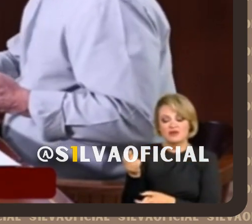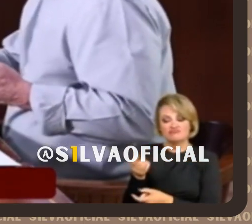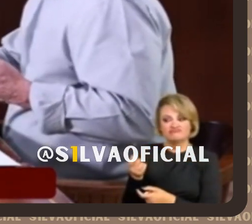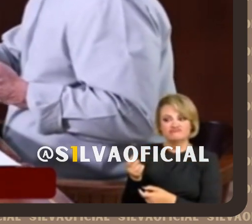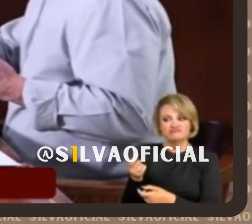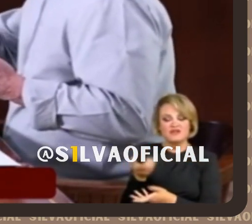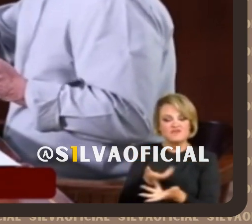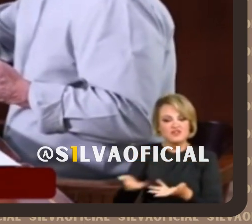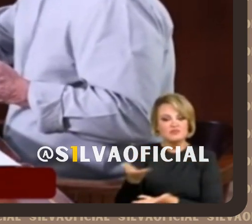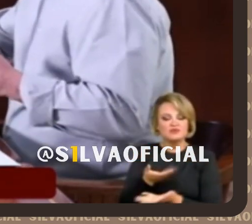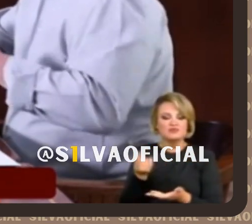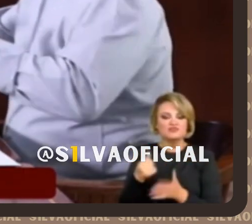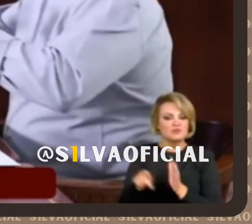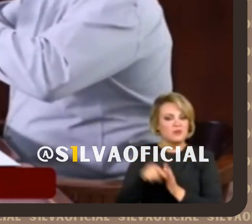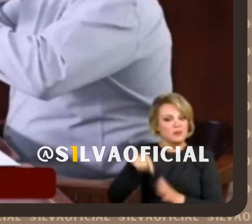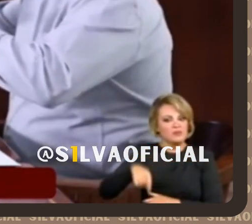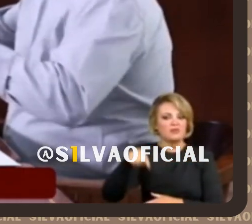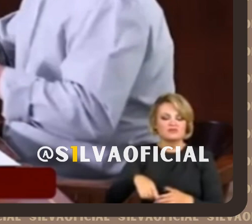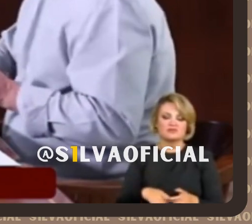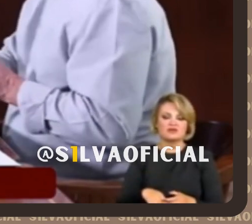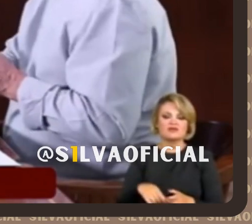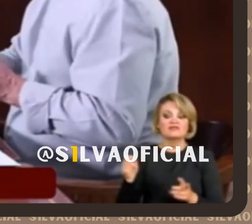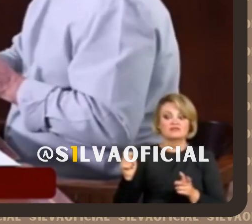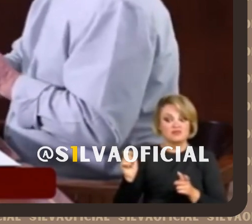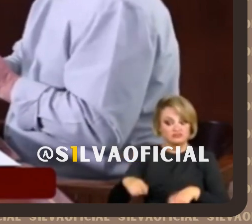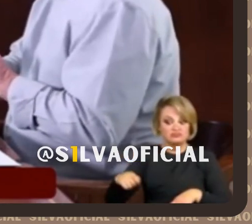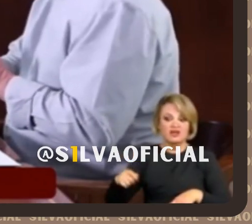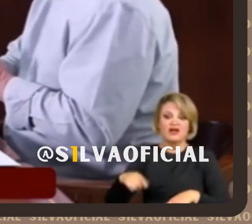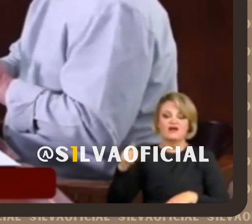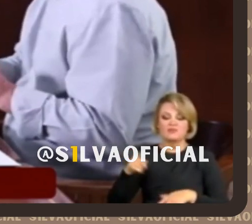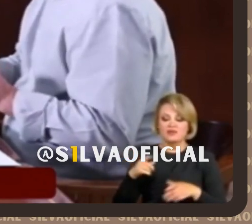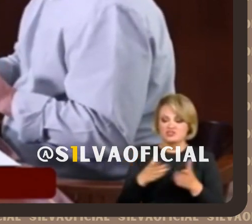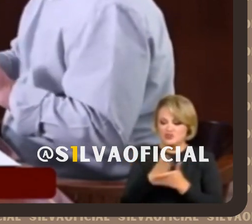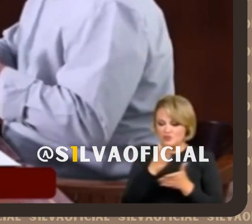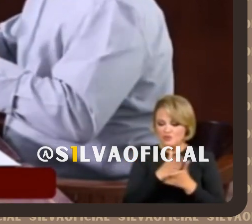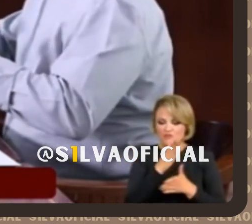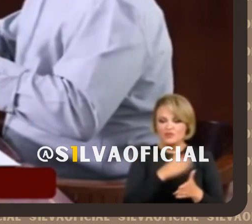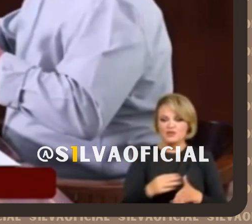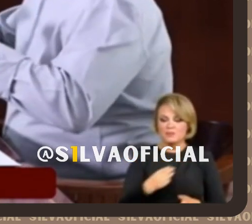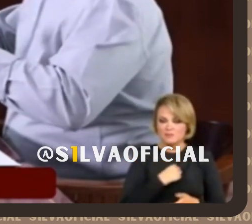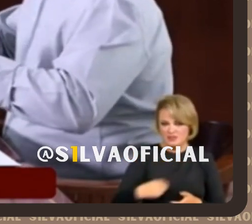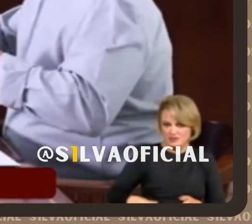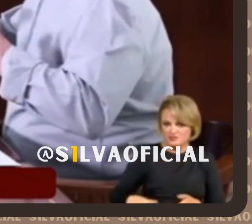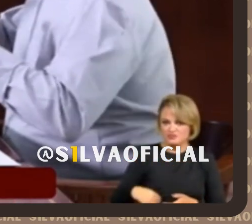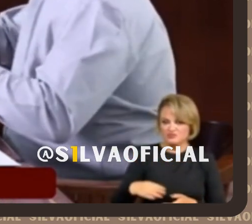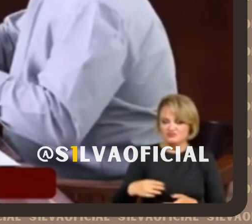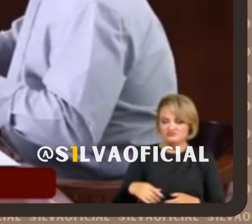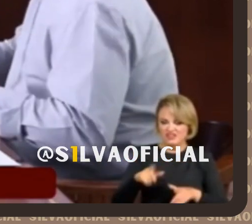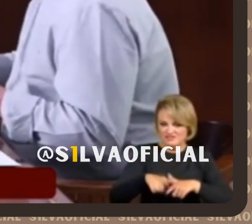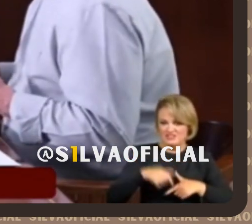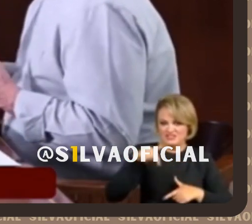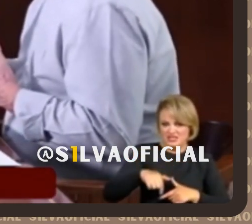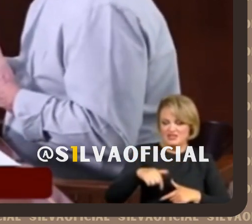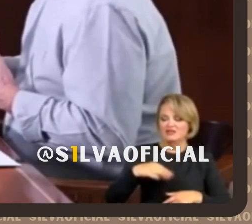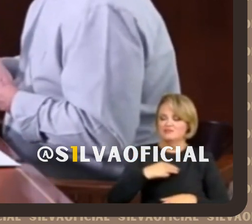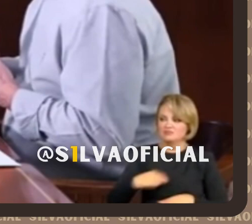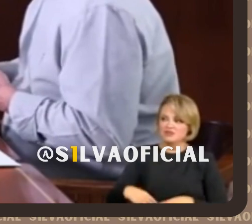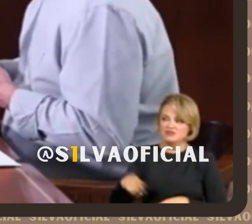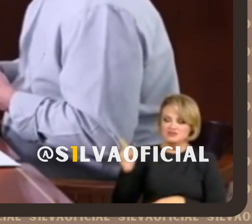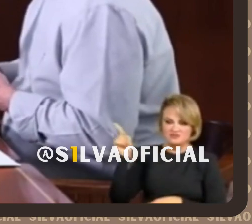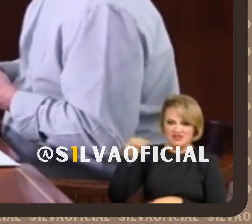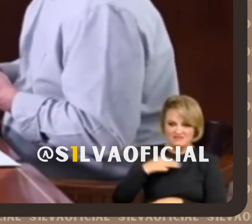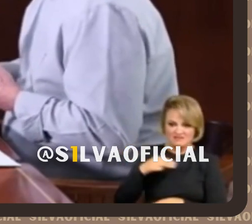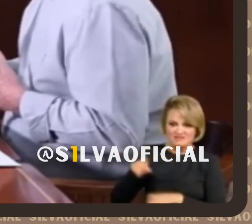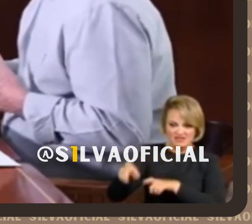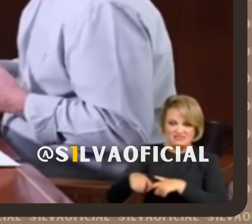que fazer, e aprovamos que os ministros da Fazenda vão discutir durante esse ano inteiro para ver se, quando chegar no próximo encontro, a gente